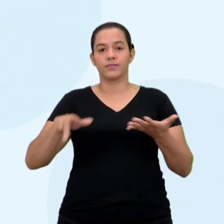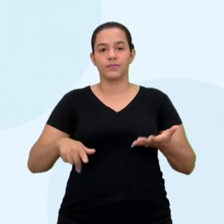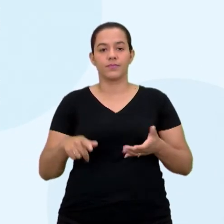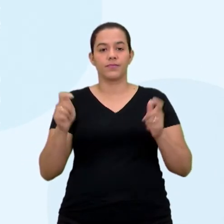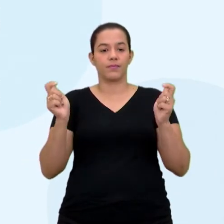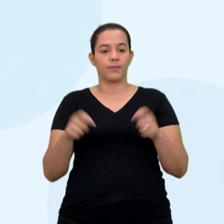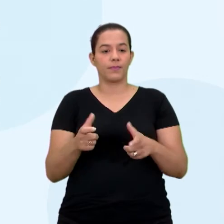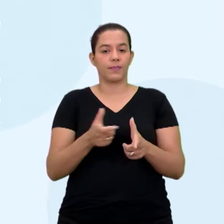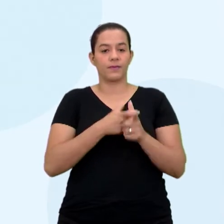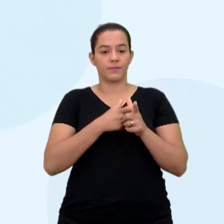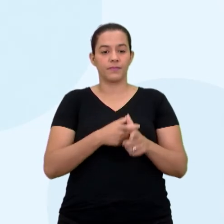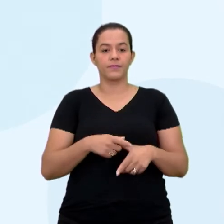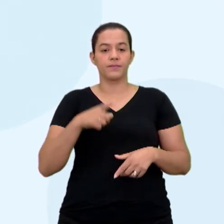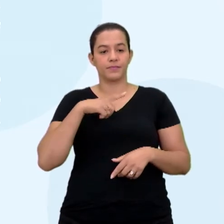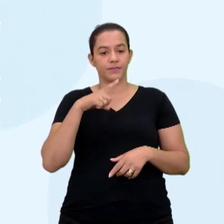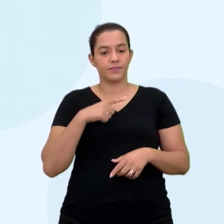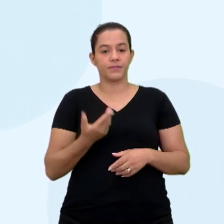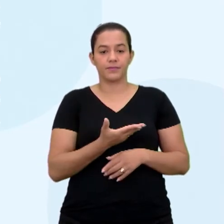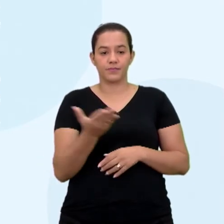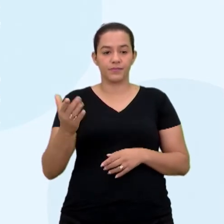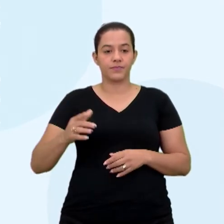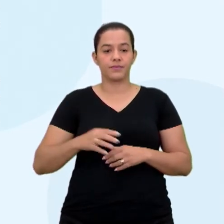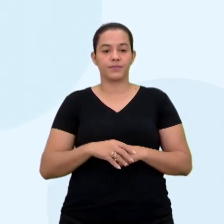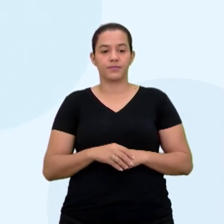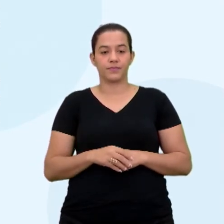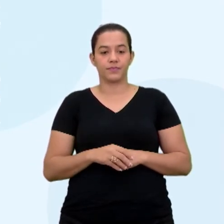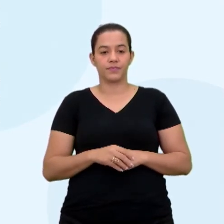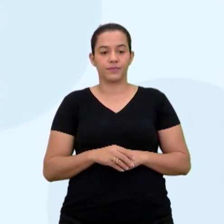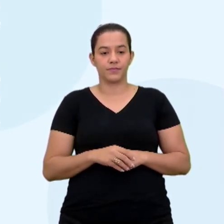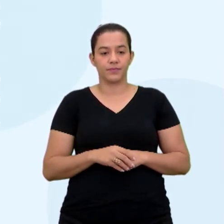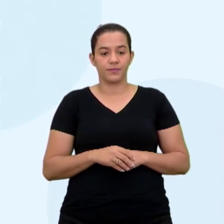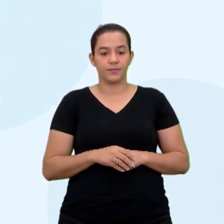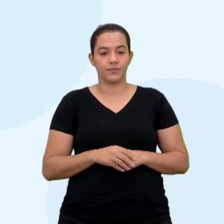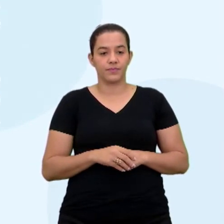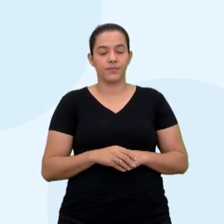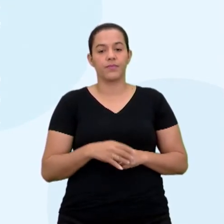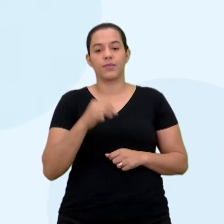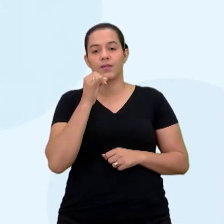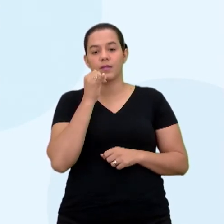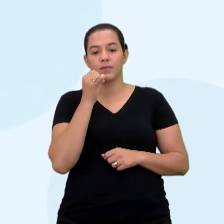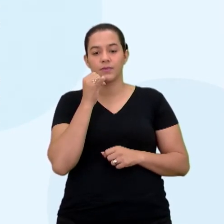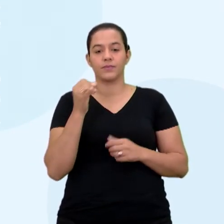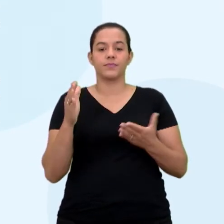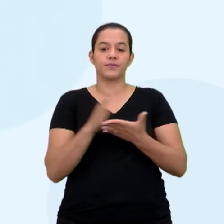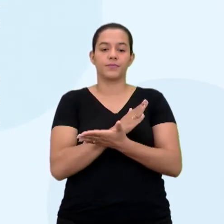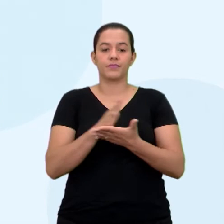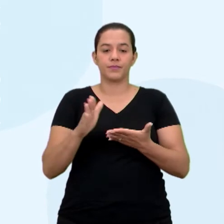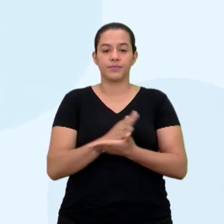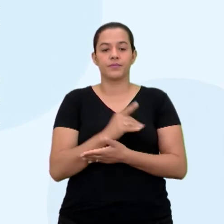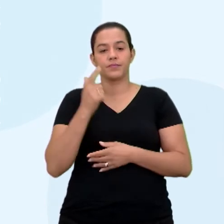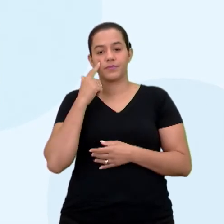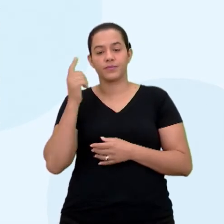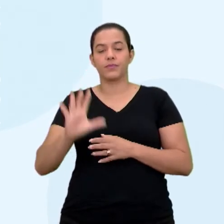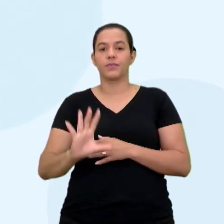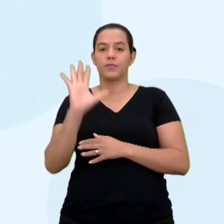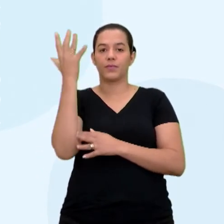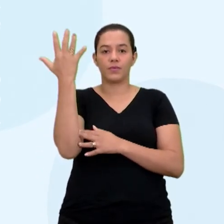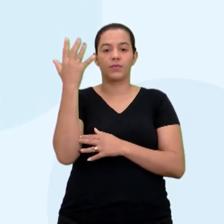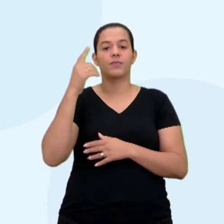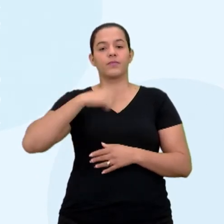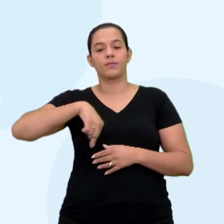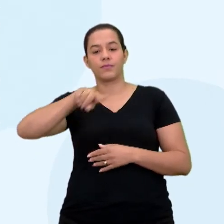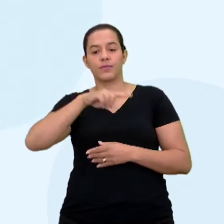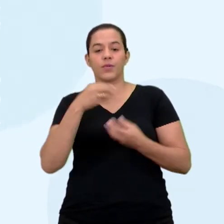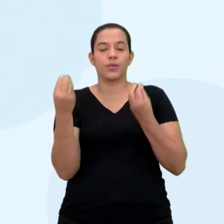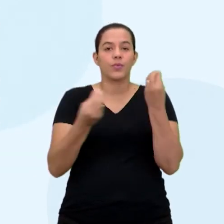Tudo bem? O que a gente tem aí então? Temos alguns exemplos. Olha lá o que acontece. Veja que são situações, poxa, como